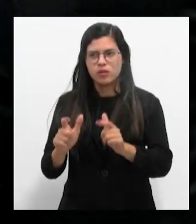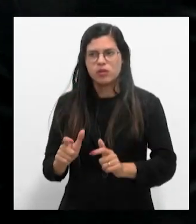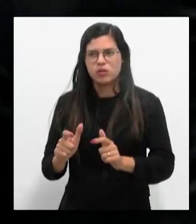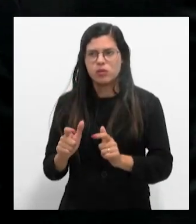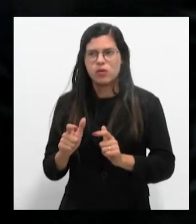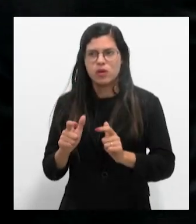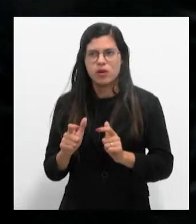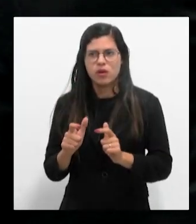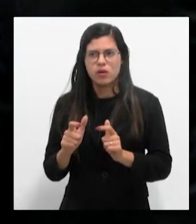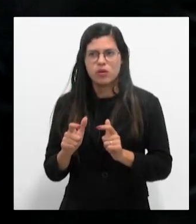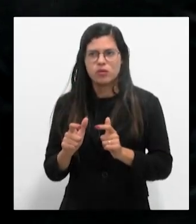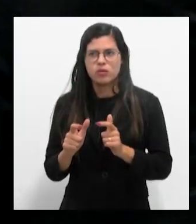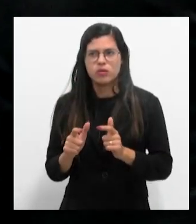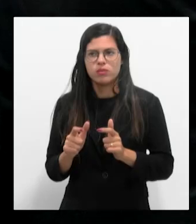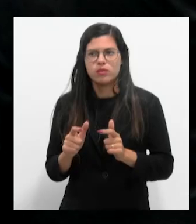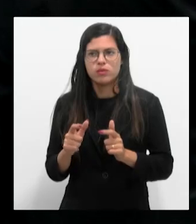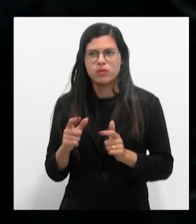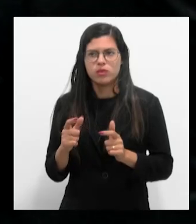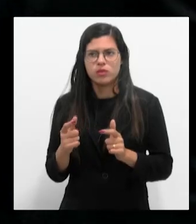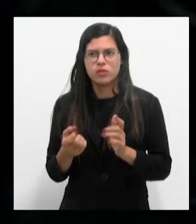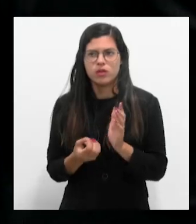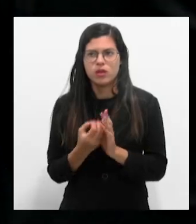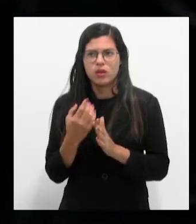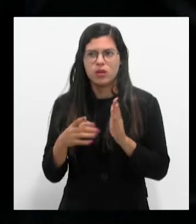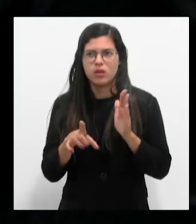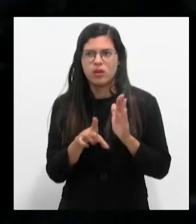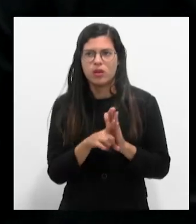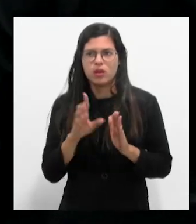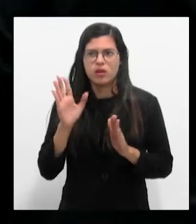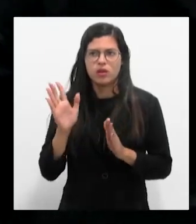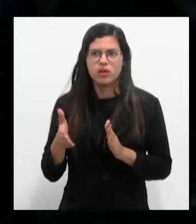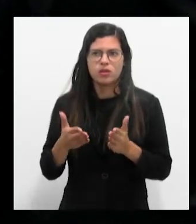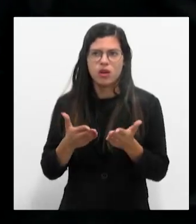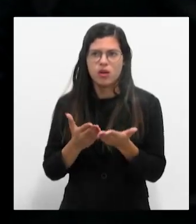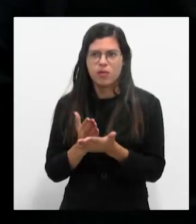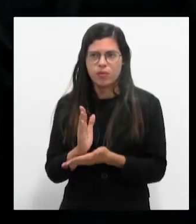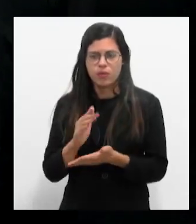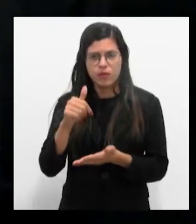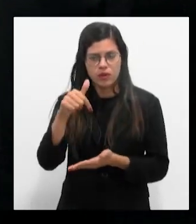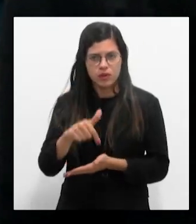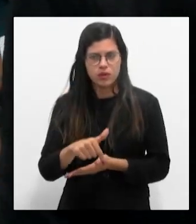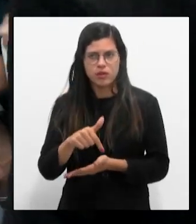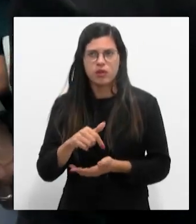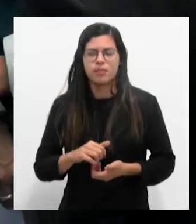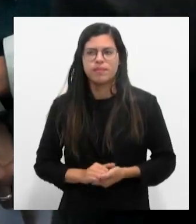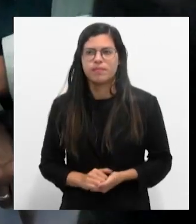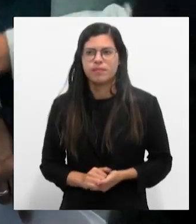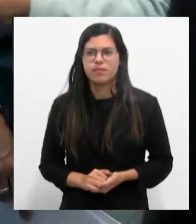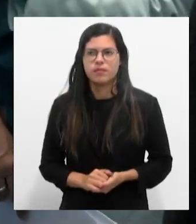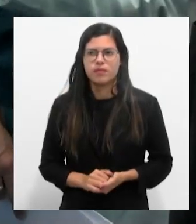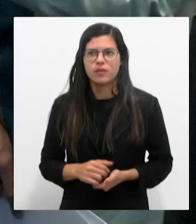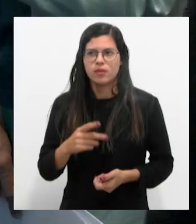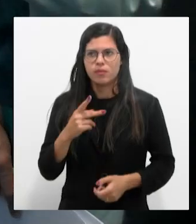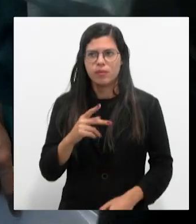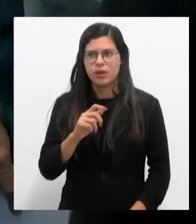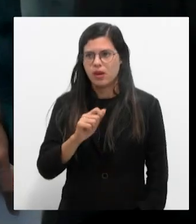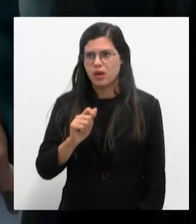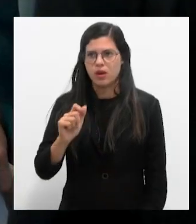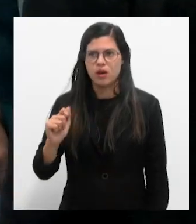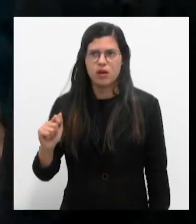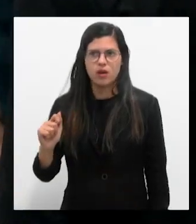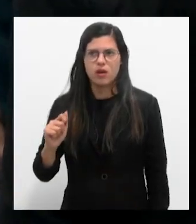de implementação de leis que já foram aprovadas por essa casa. Uma delas é o PAA, que